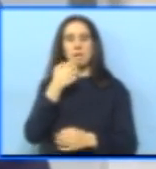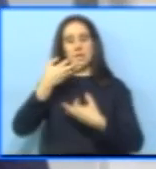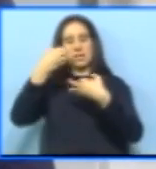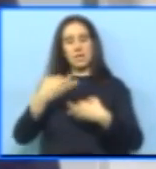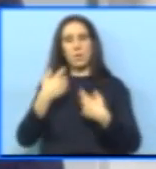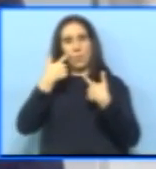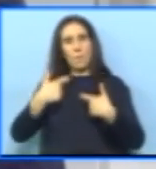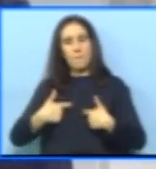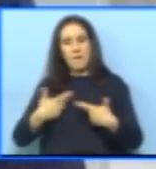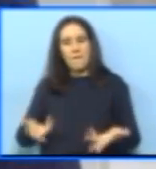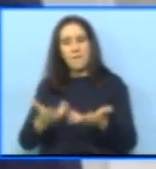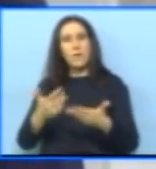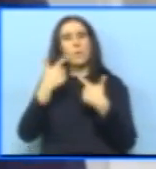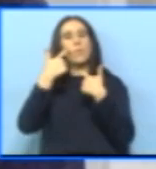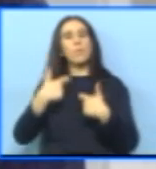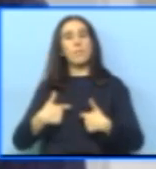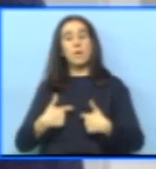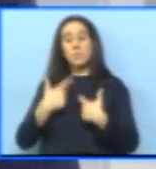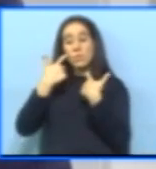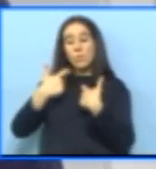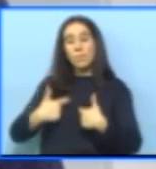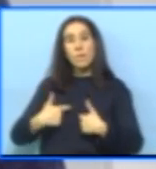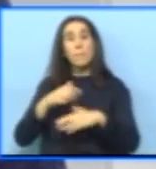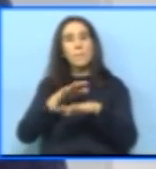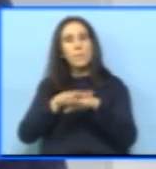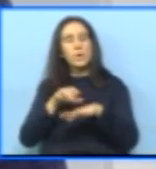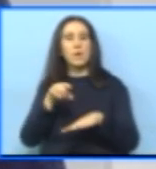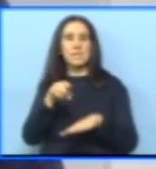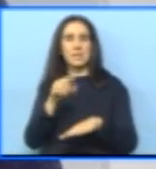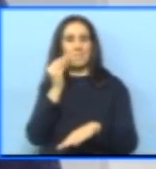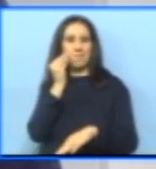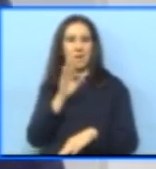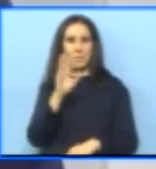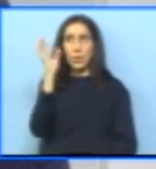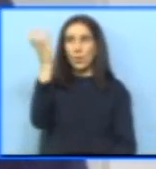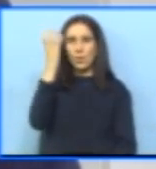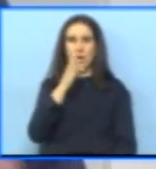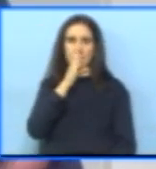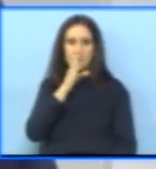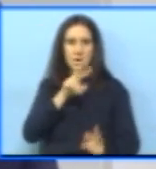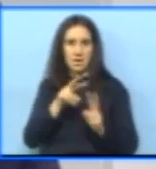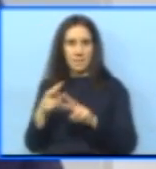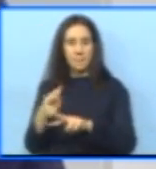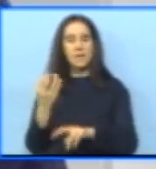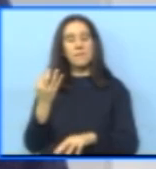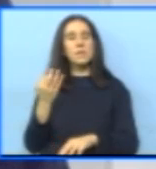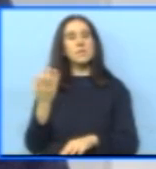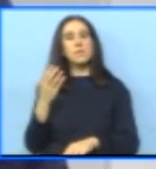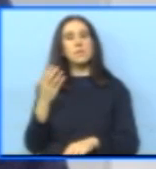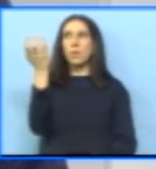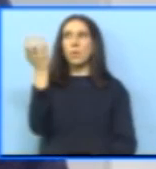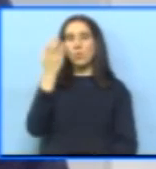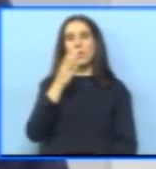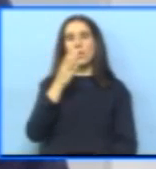promotora do humano, porque o humano também é humano por causa desta dimensão cultural. E, portanto, sempre que uma cultura se abre